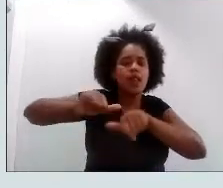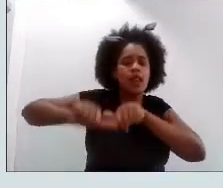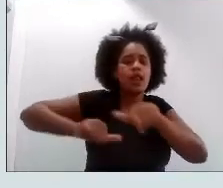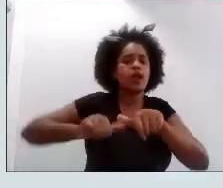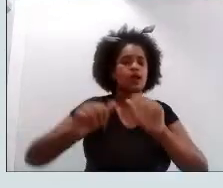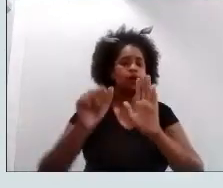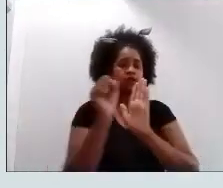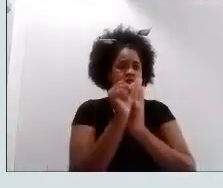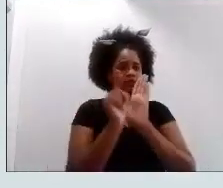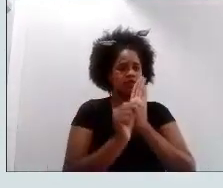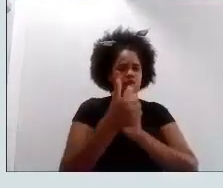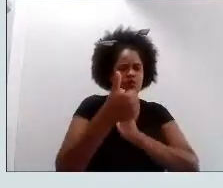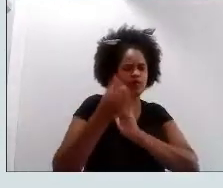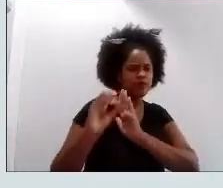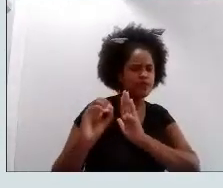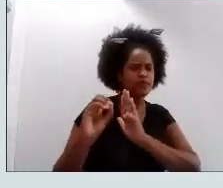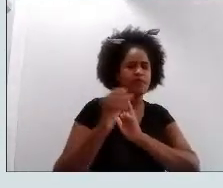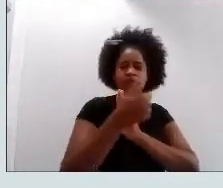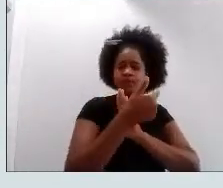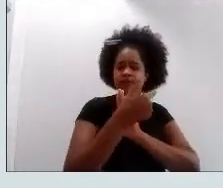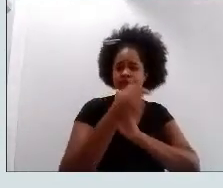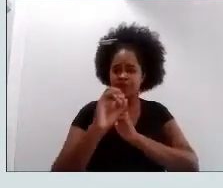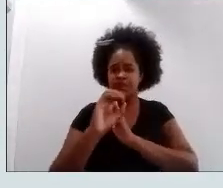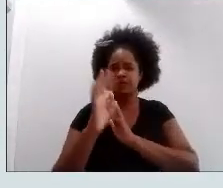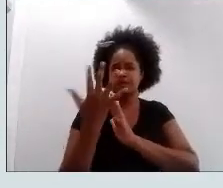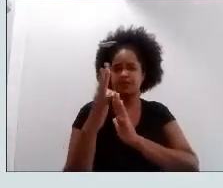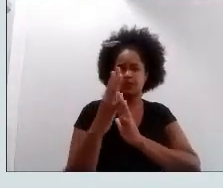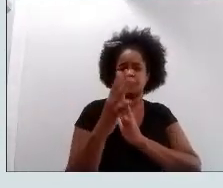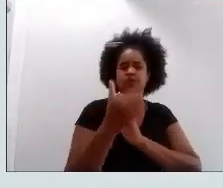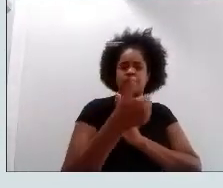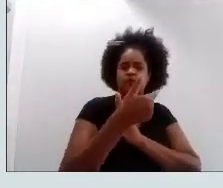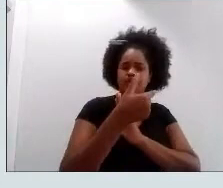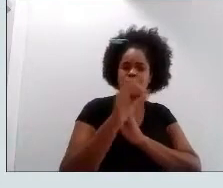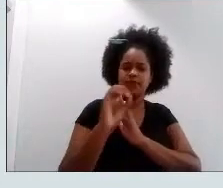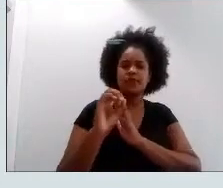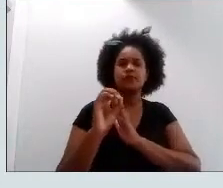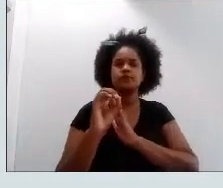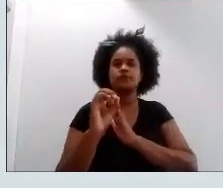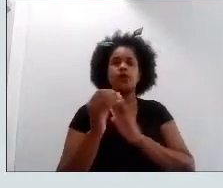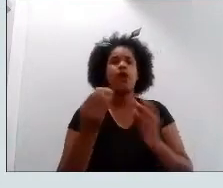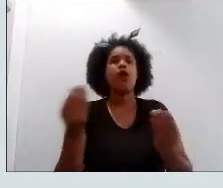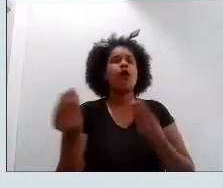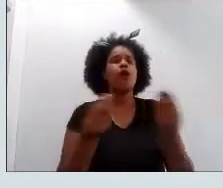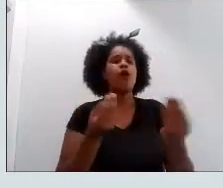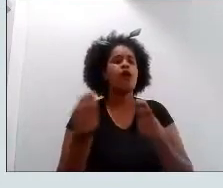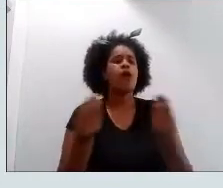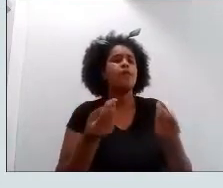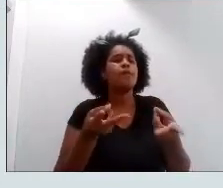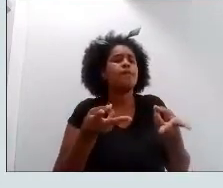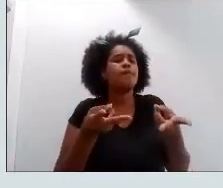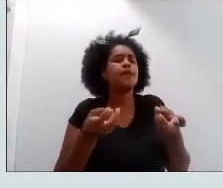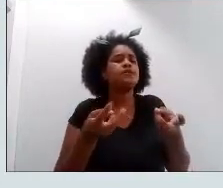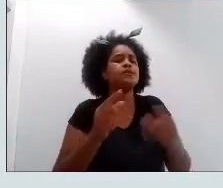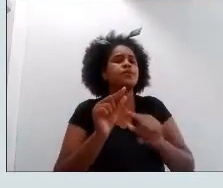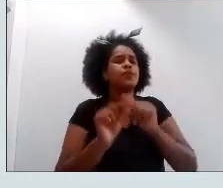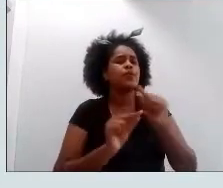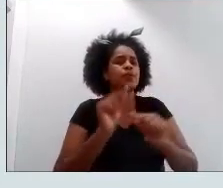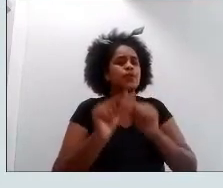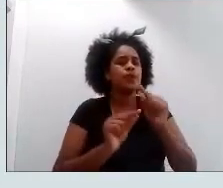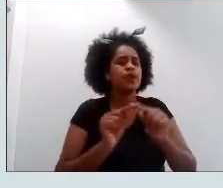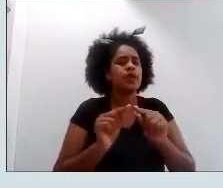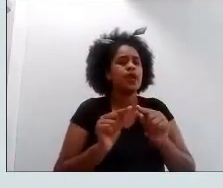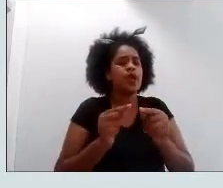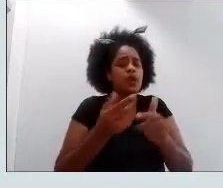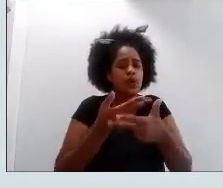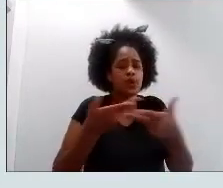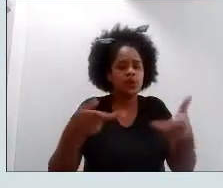século XX, com a forma como eles começam a olhar para as fontes históricas. Hoje, né,